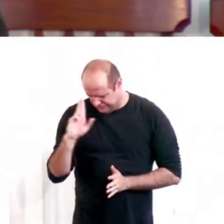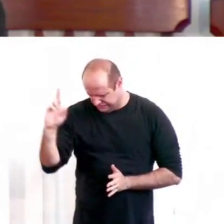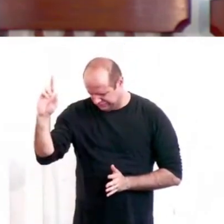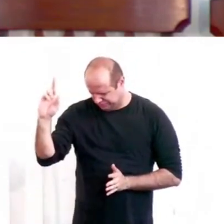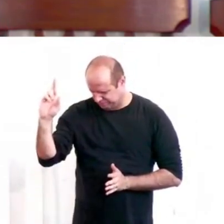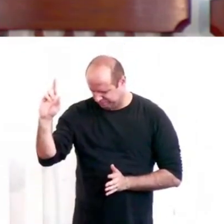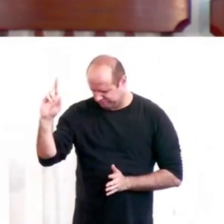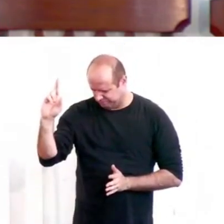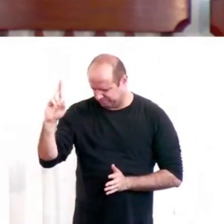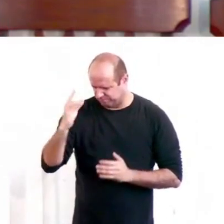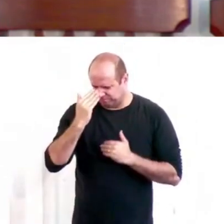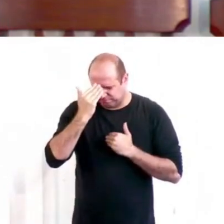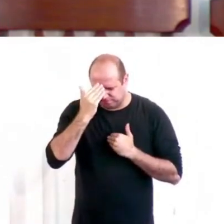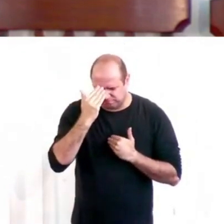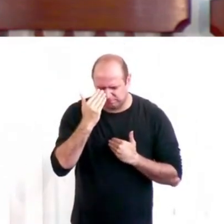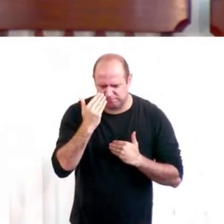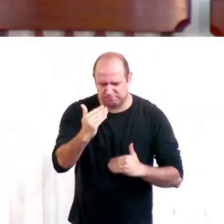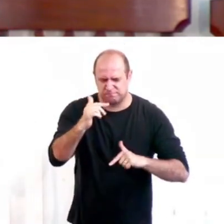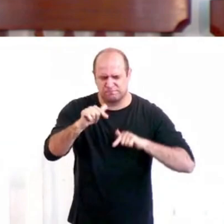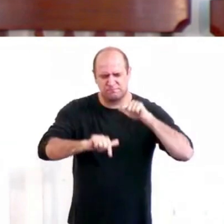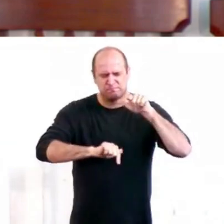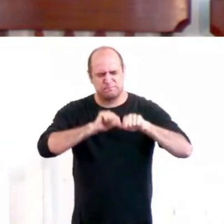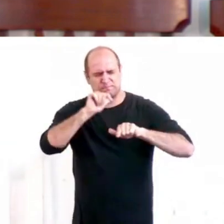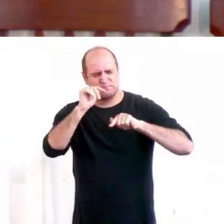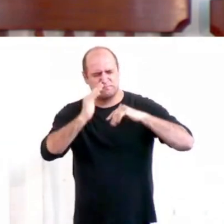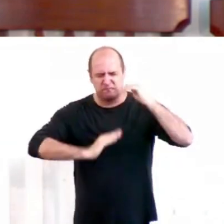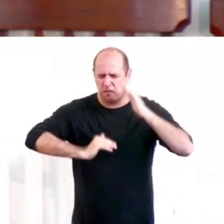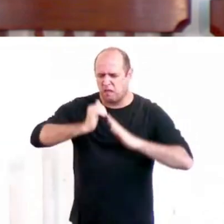muito obrigado pela obra do Seu Filho Jesus.